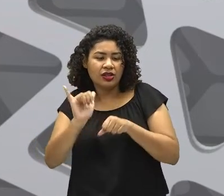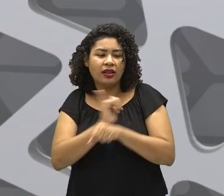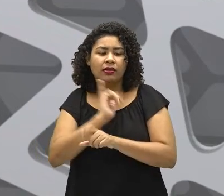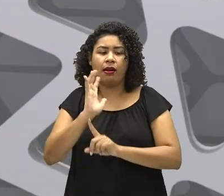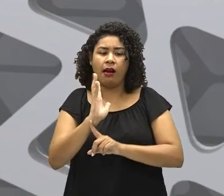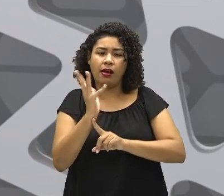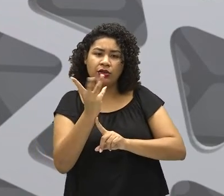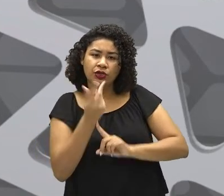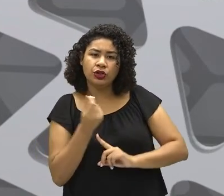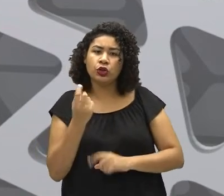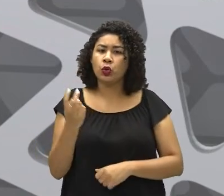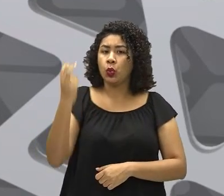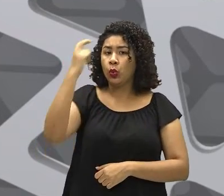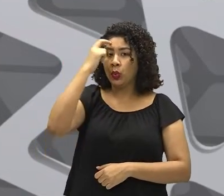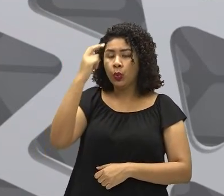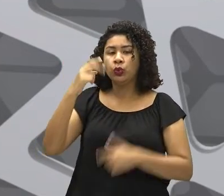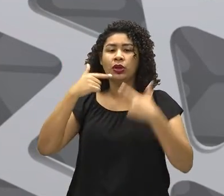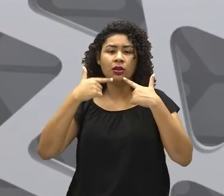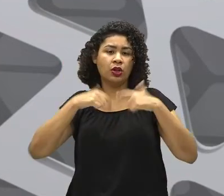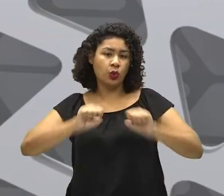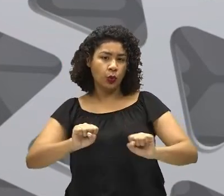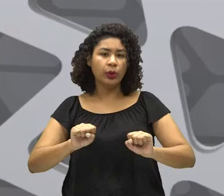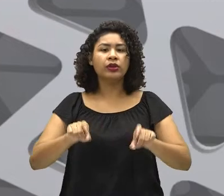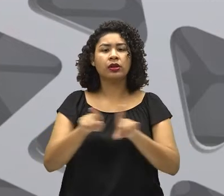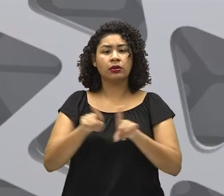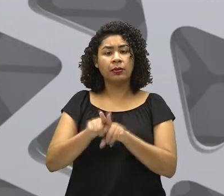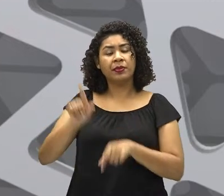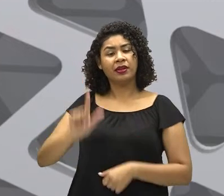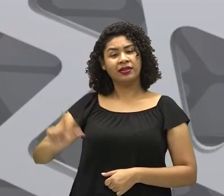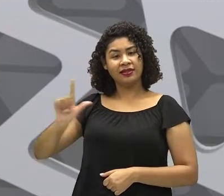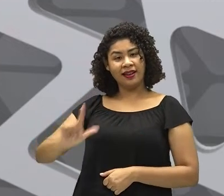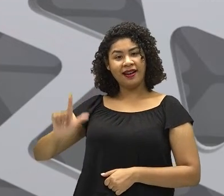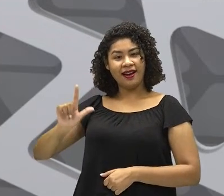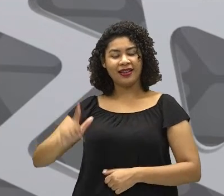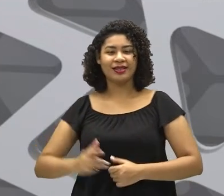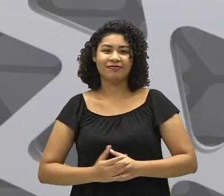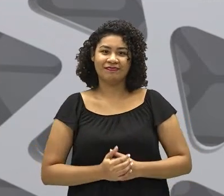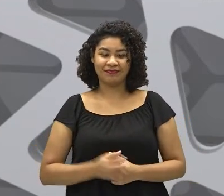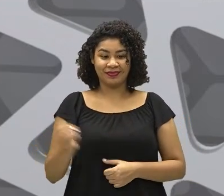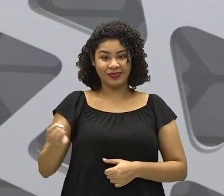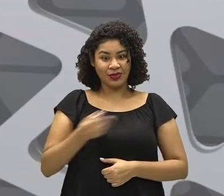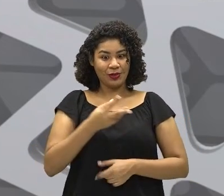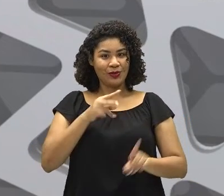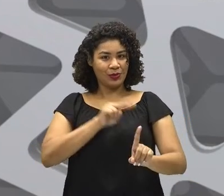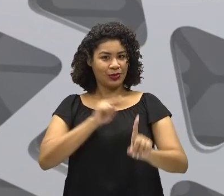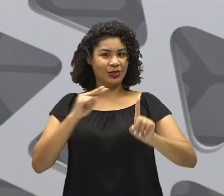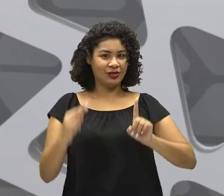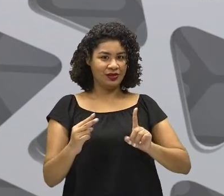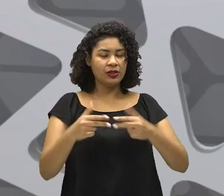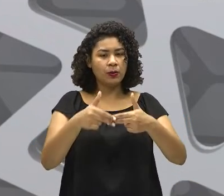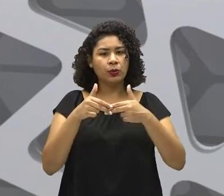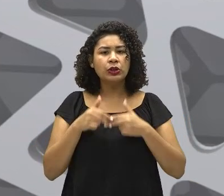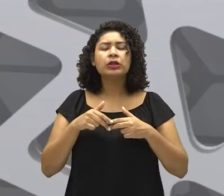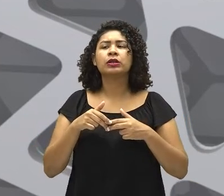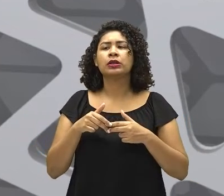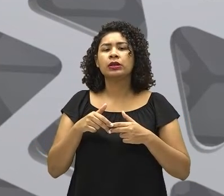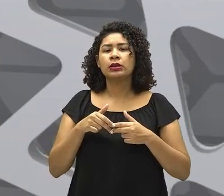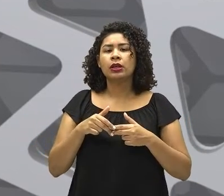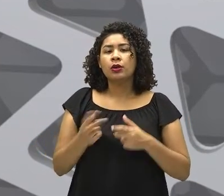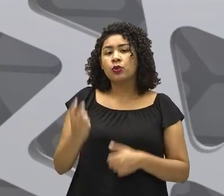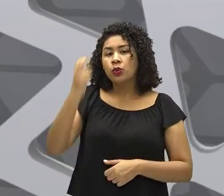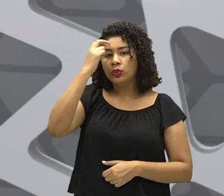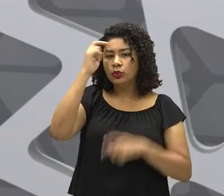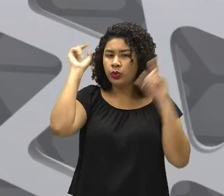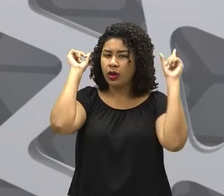artística, cultural, linguística e literária também, tá bom? E sabemos então que essa cultura greco-romana vai